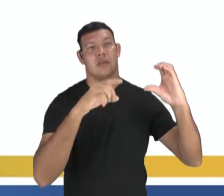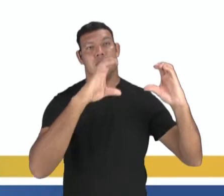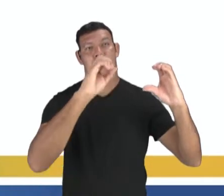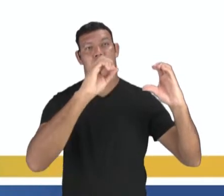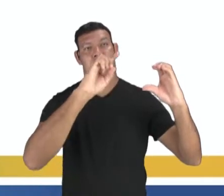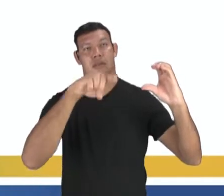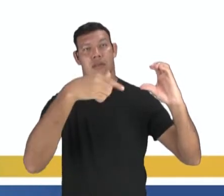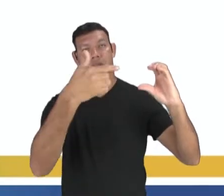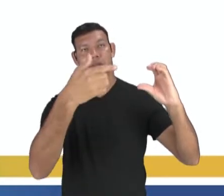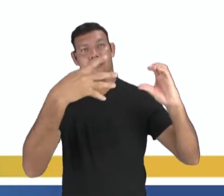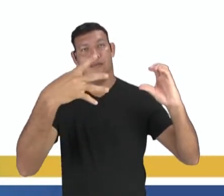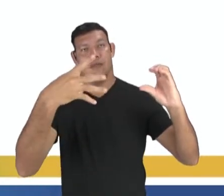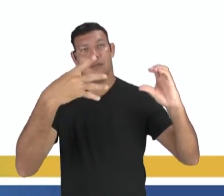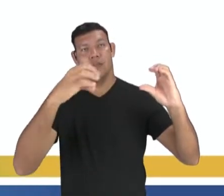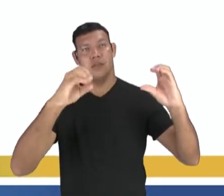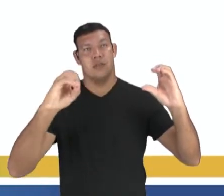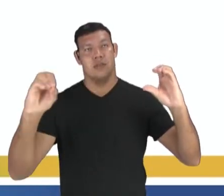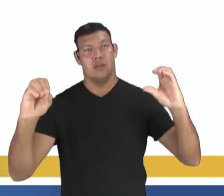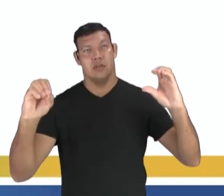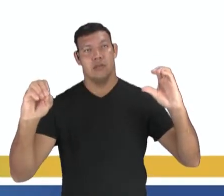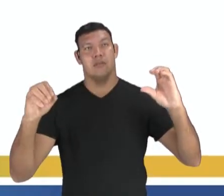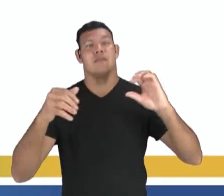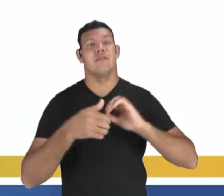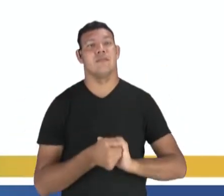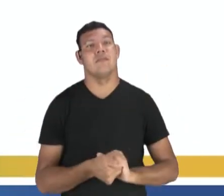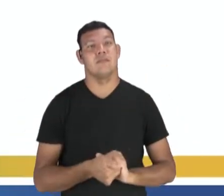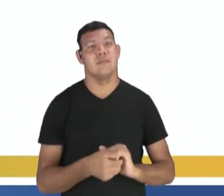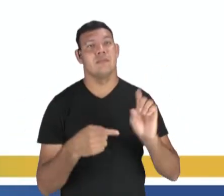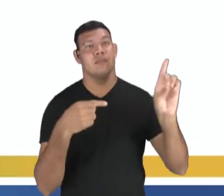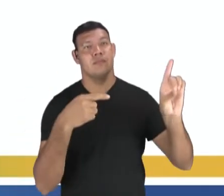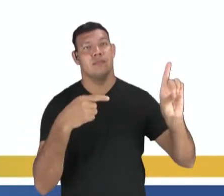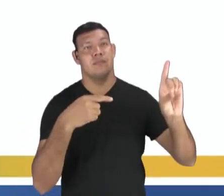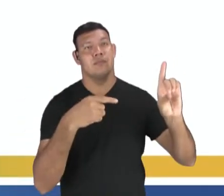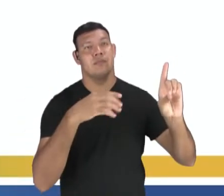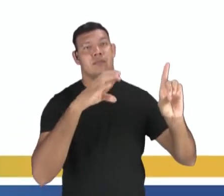10, 24 já viu